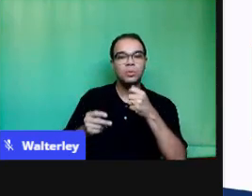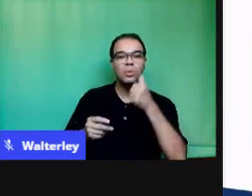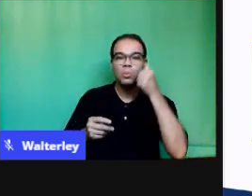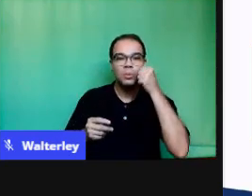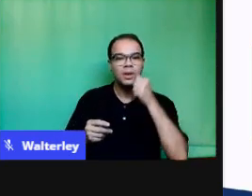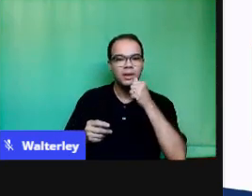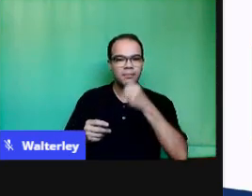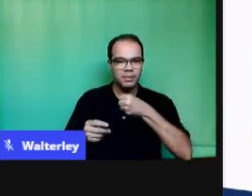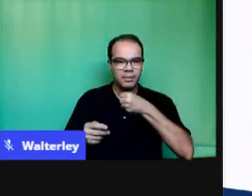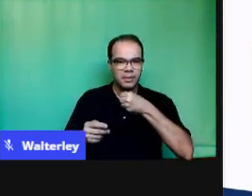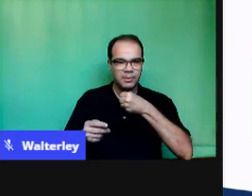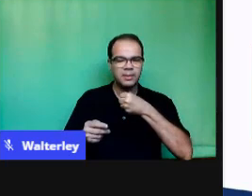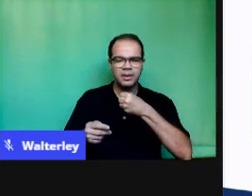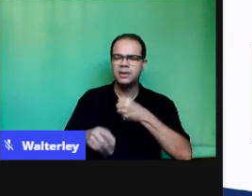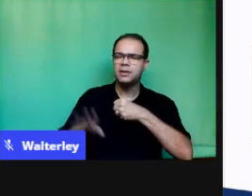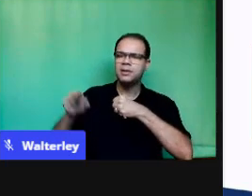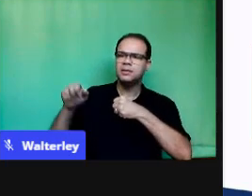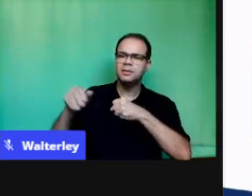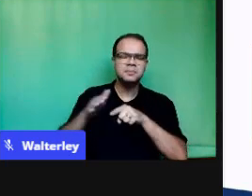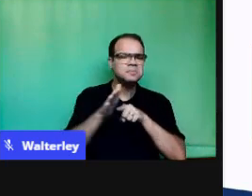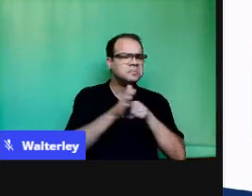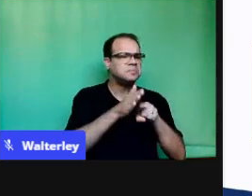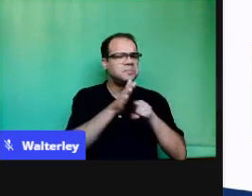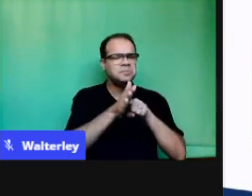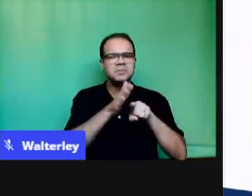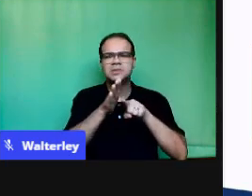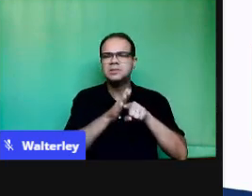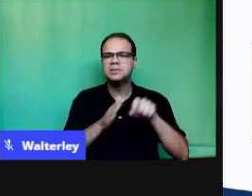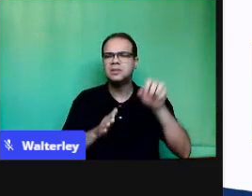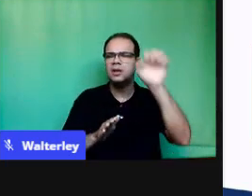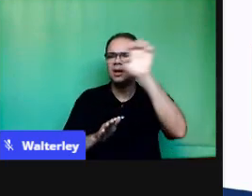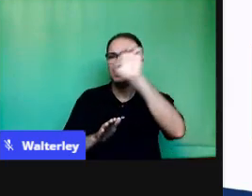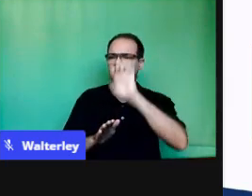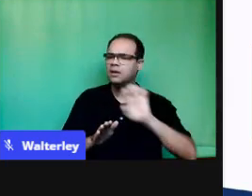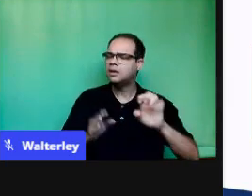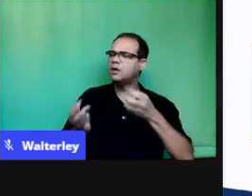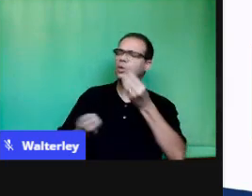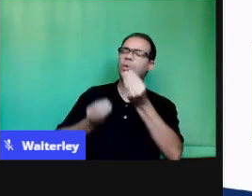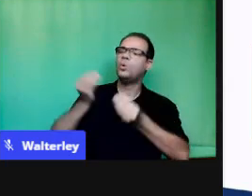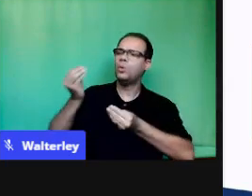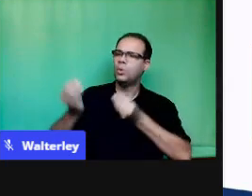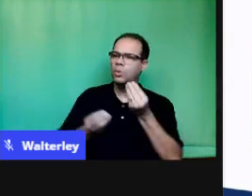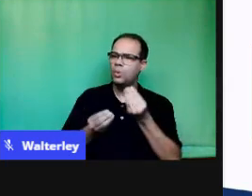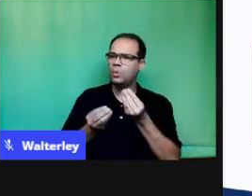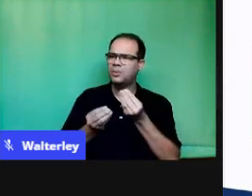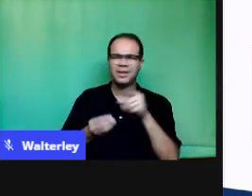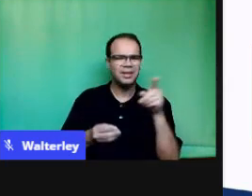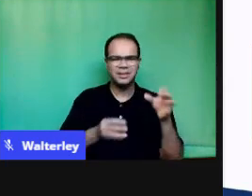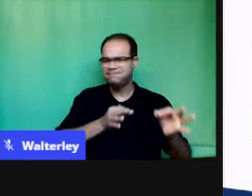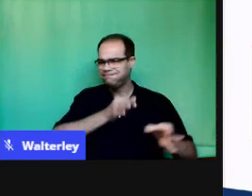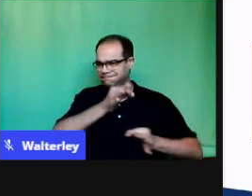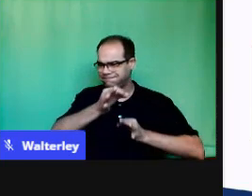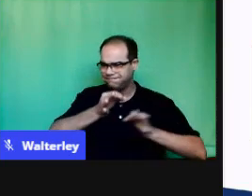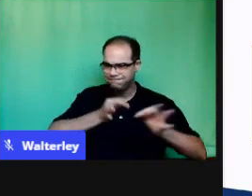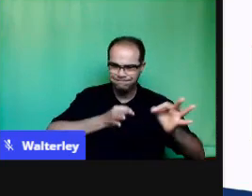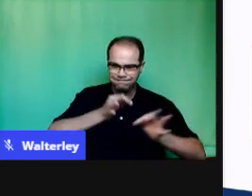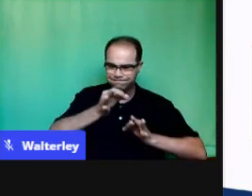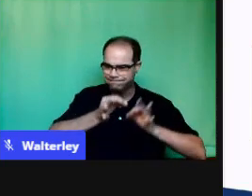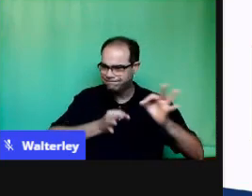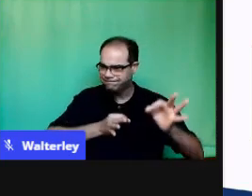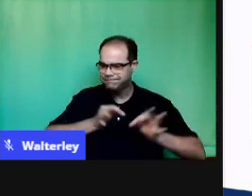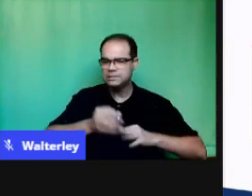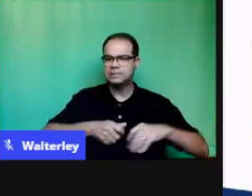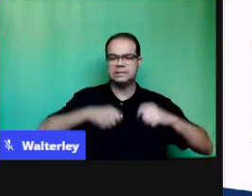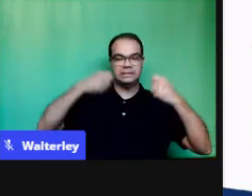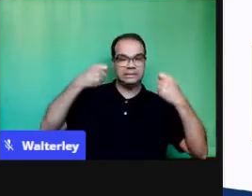tinha entrado naquela era industrial, com uma demanda enorme de reorganização, né? O mundo tinha